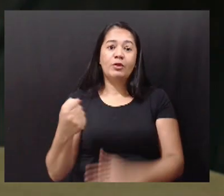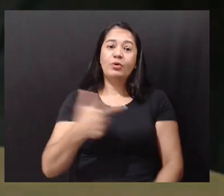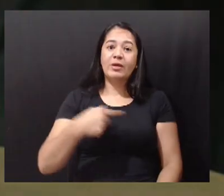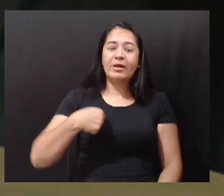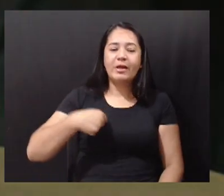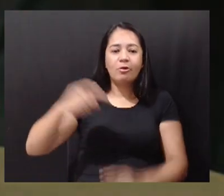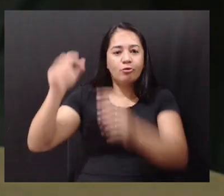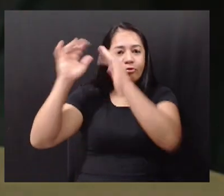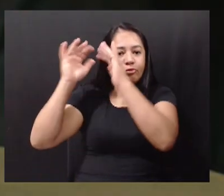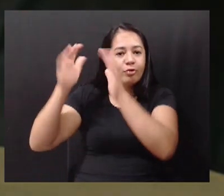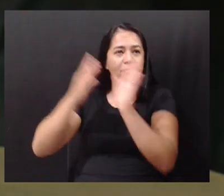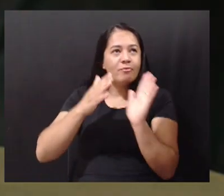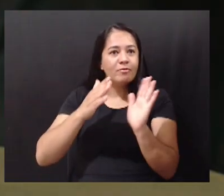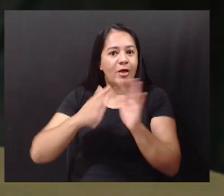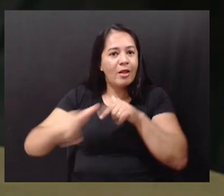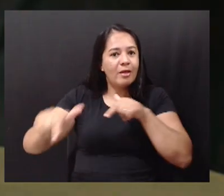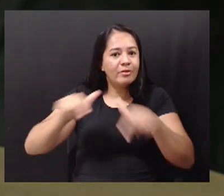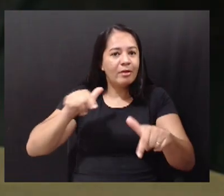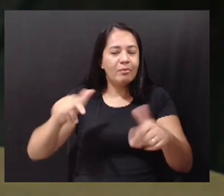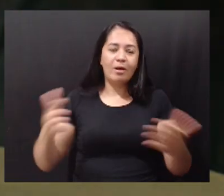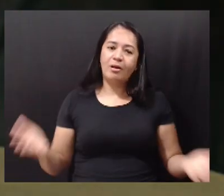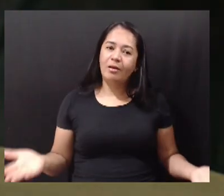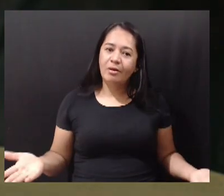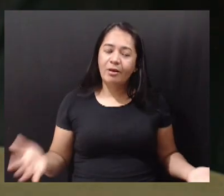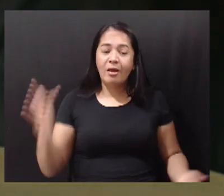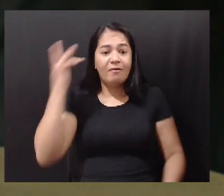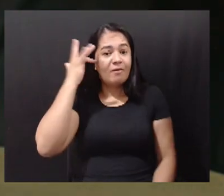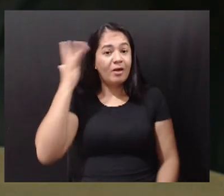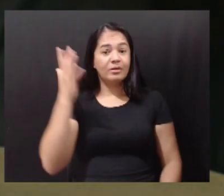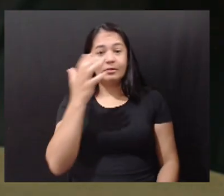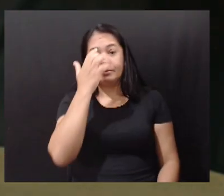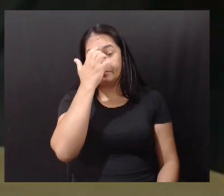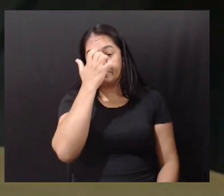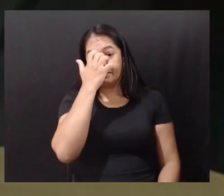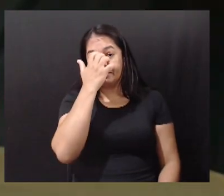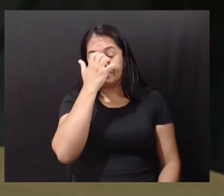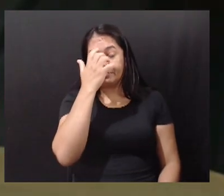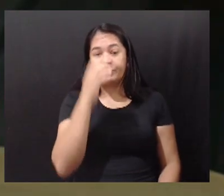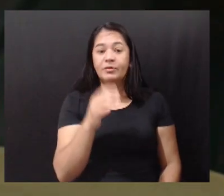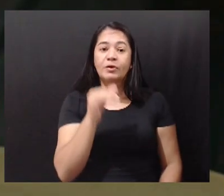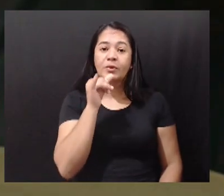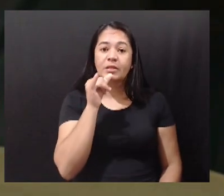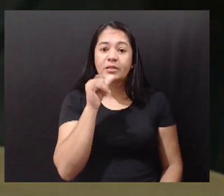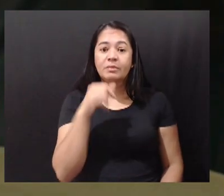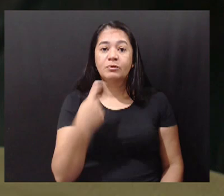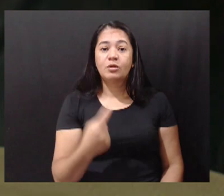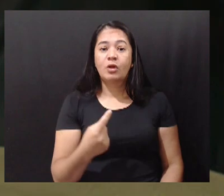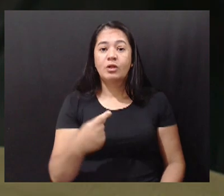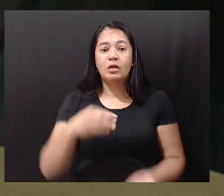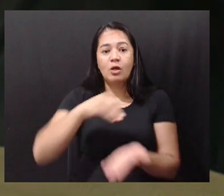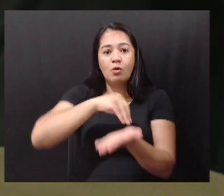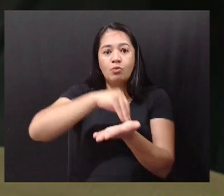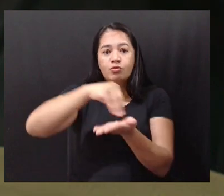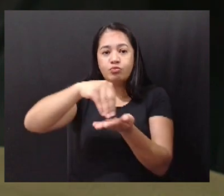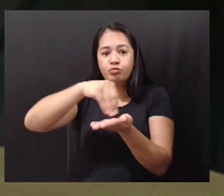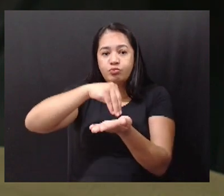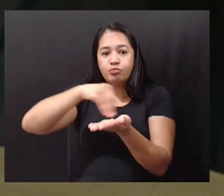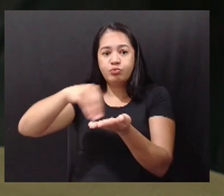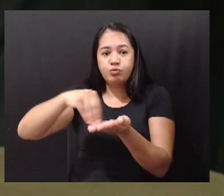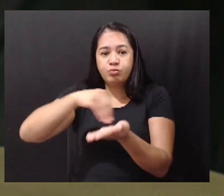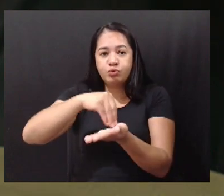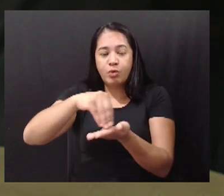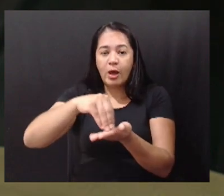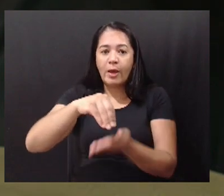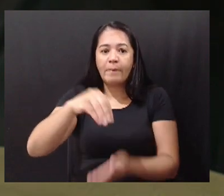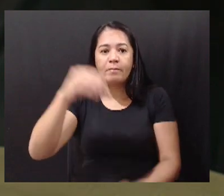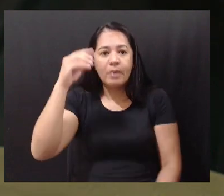para trabalhar. Um exemplo simples, gente, é o uso constante que a gente tem de GPS. Né? Para analisar